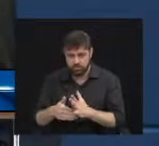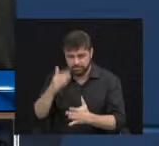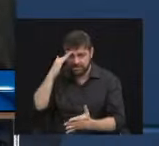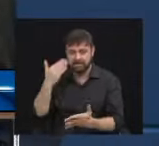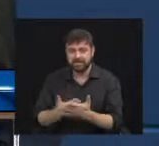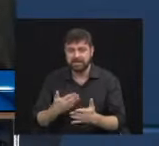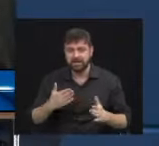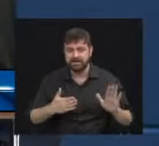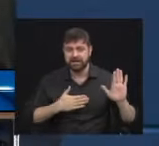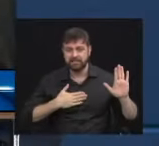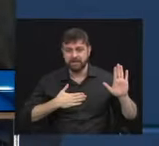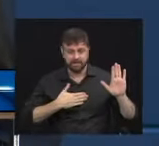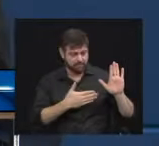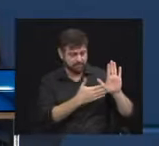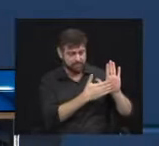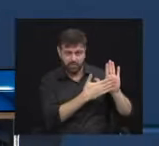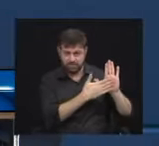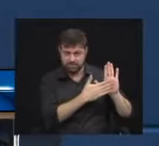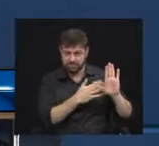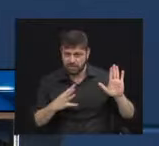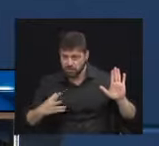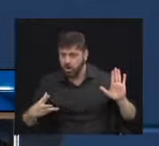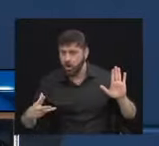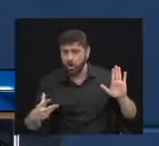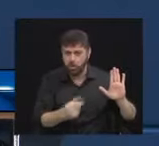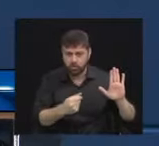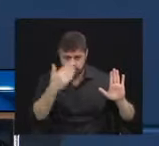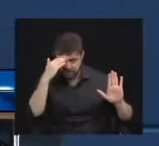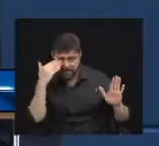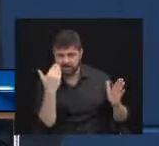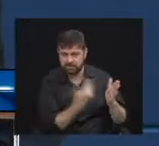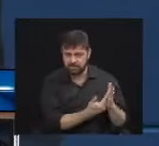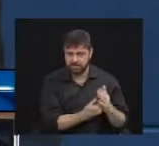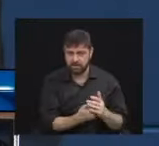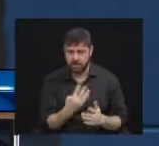projeto desse vereador também. Eu agradeço a todos os